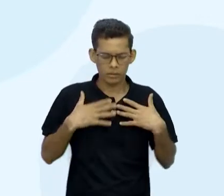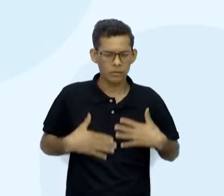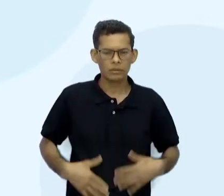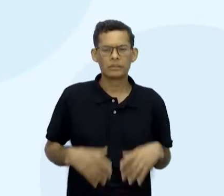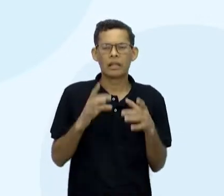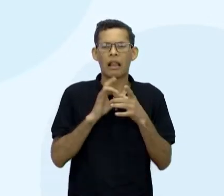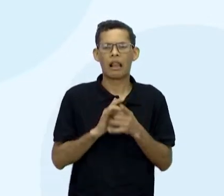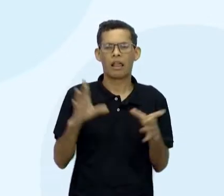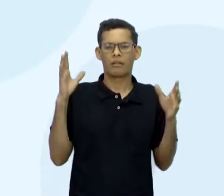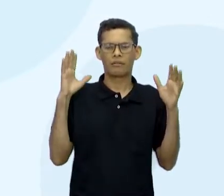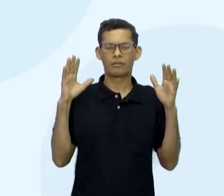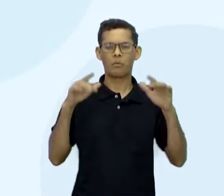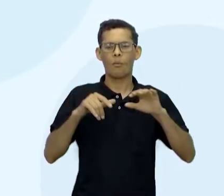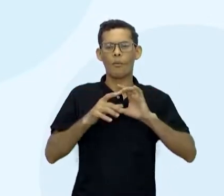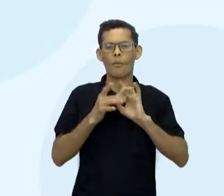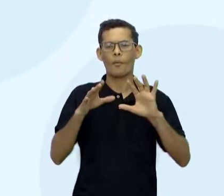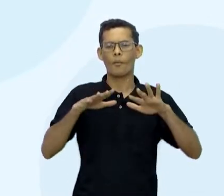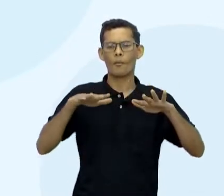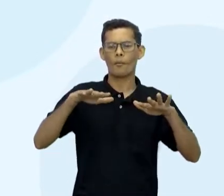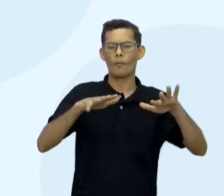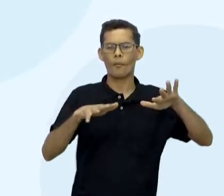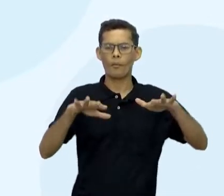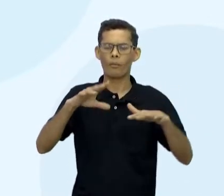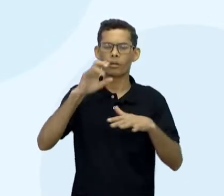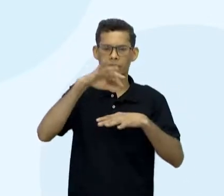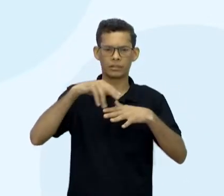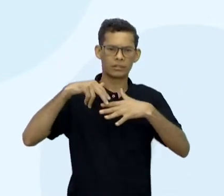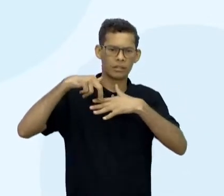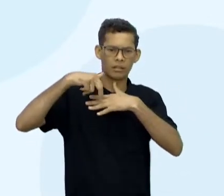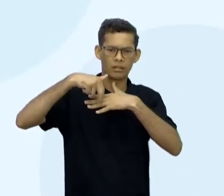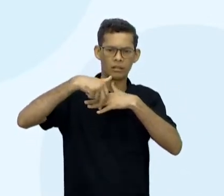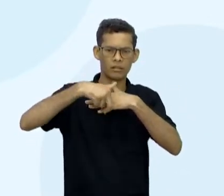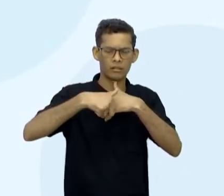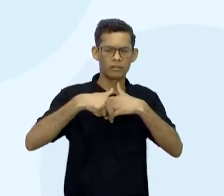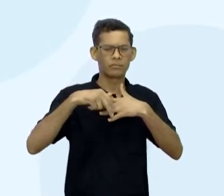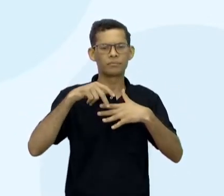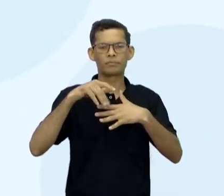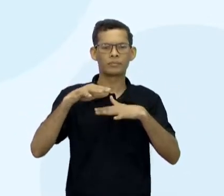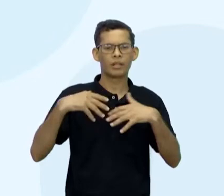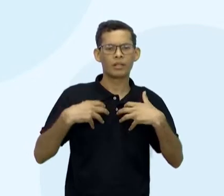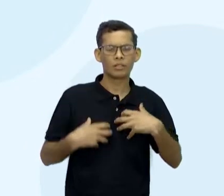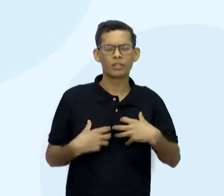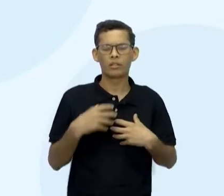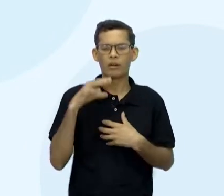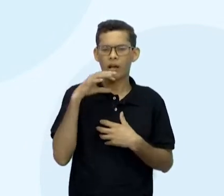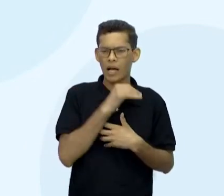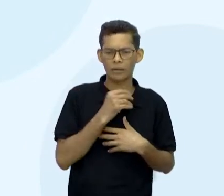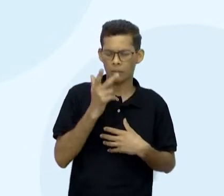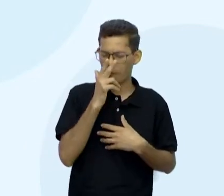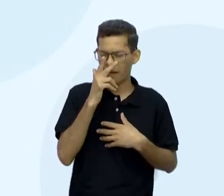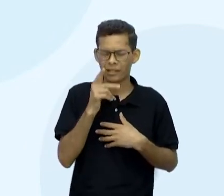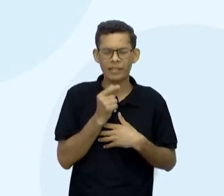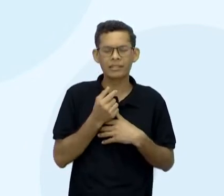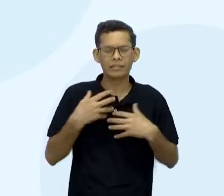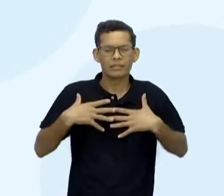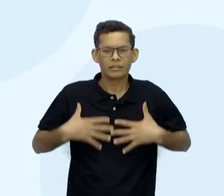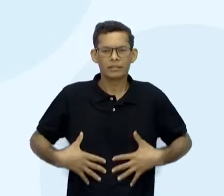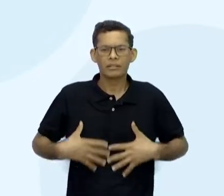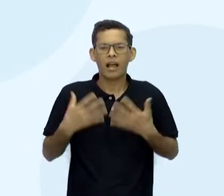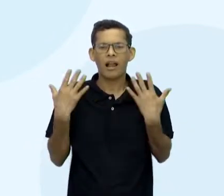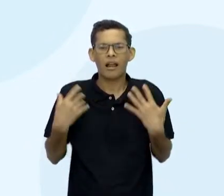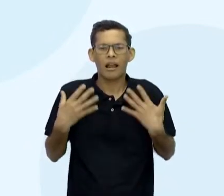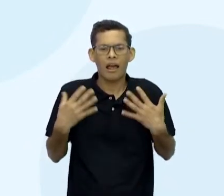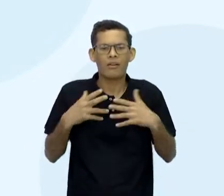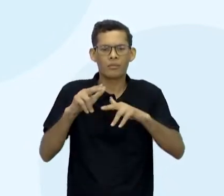zero, então, saltando de cima de uma escada, você estaria momentaneamente sem peso por causa da falta